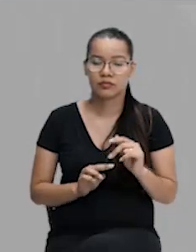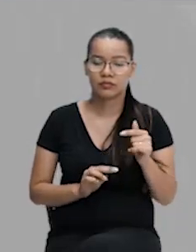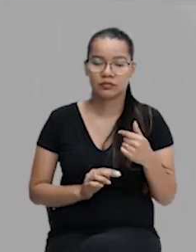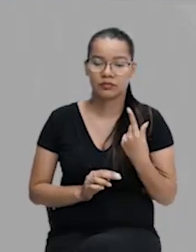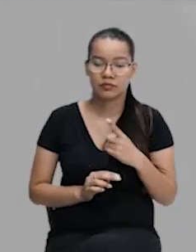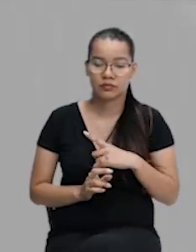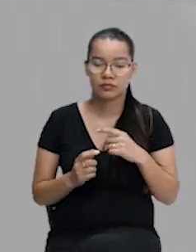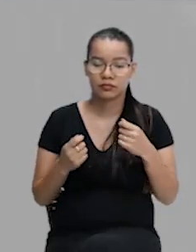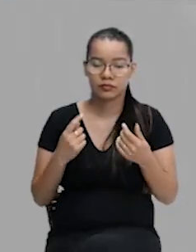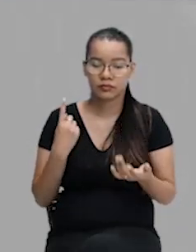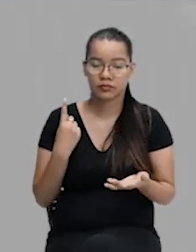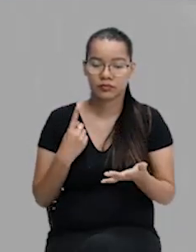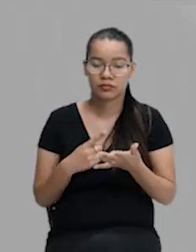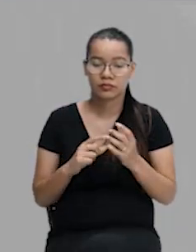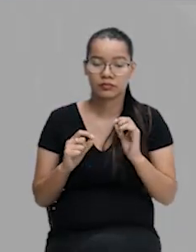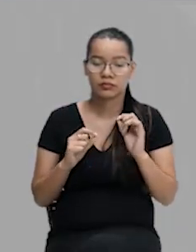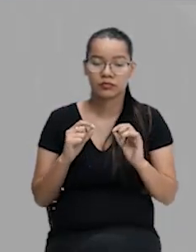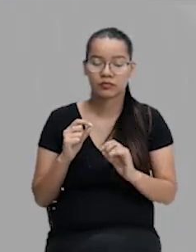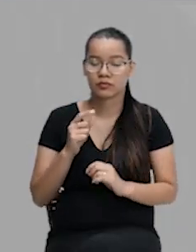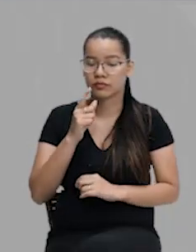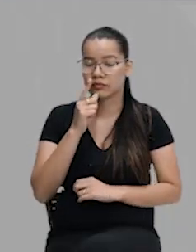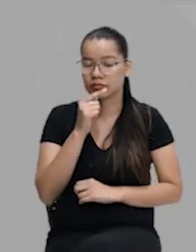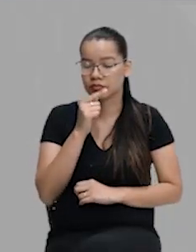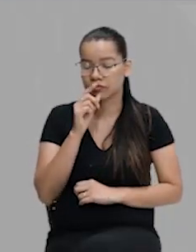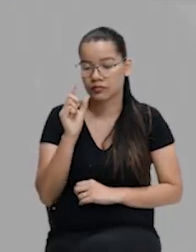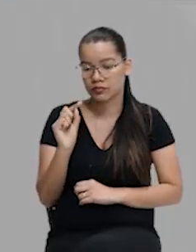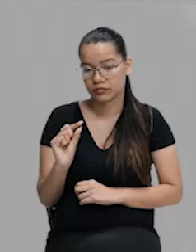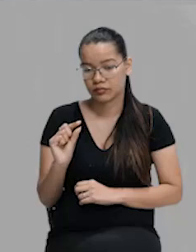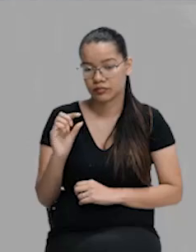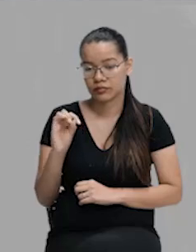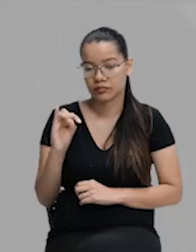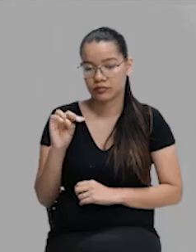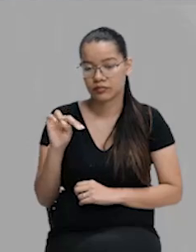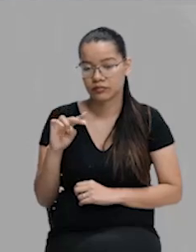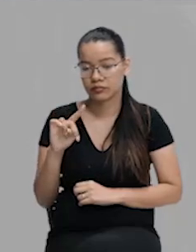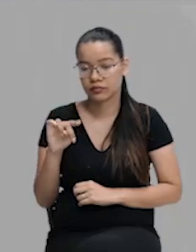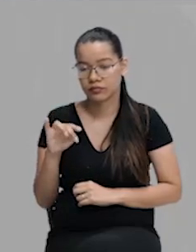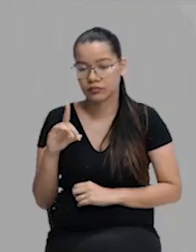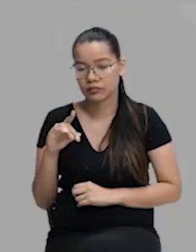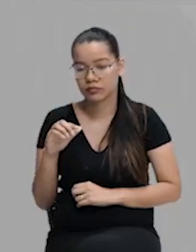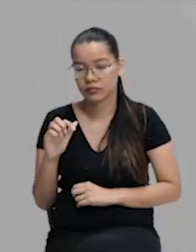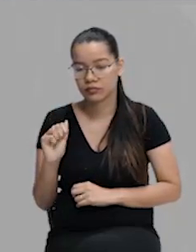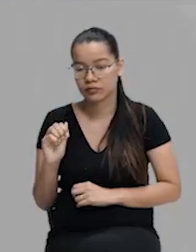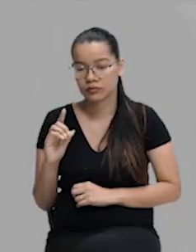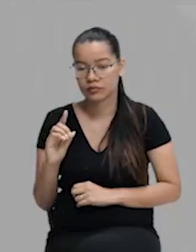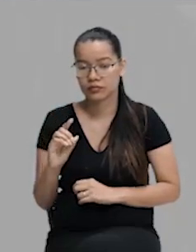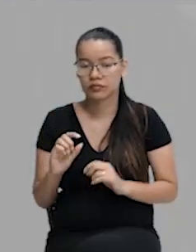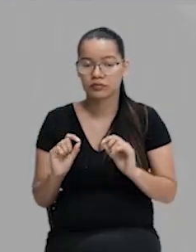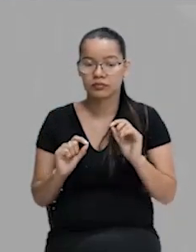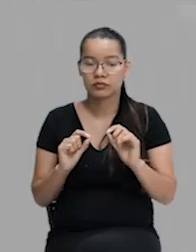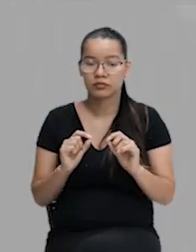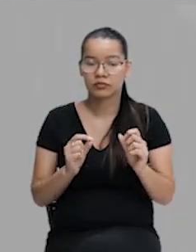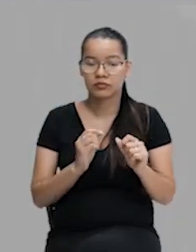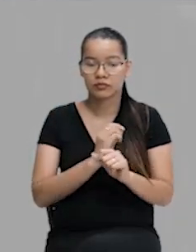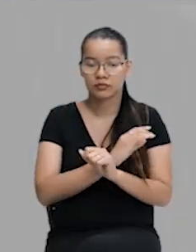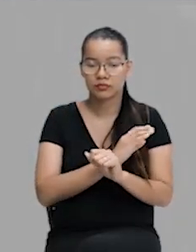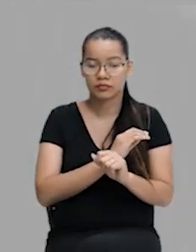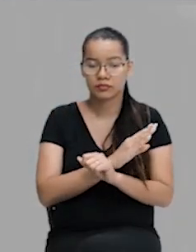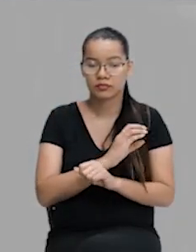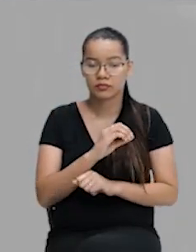pode afirmar que a água ela é menos ionizada do que o ácido ou do que a base,